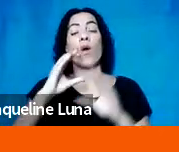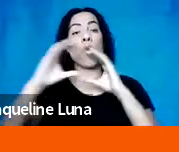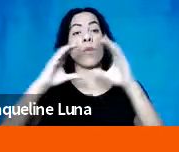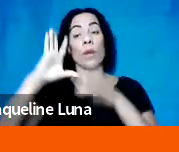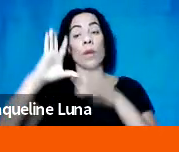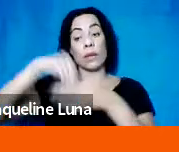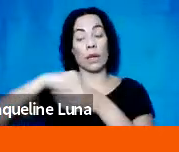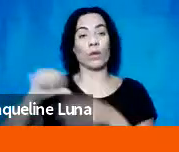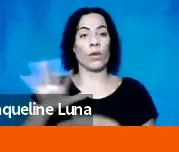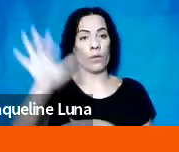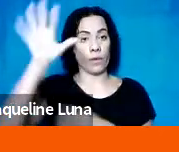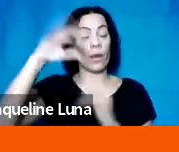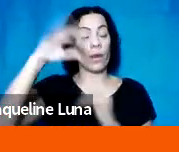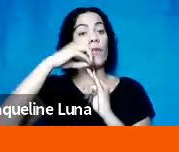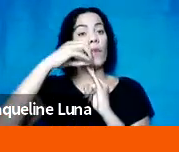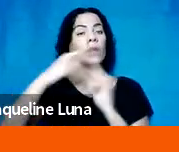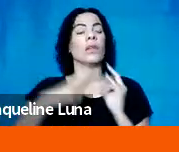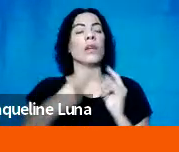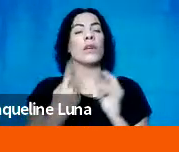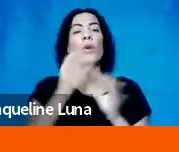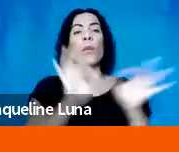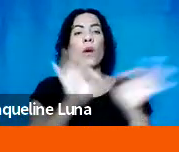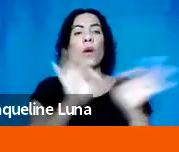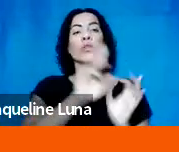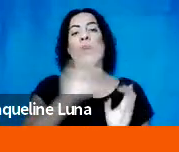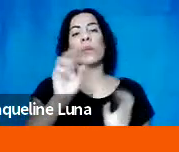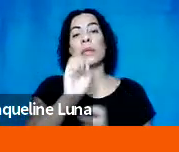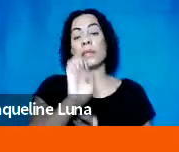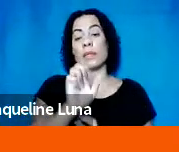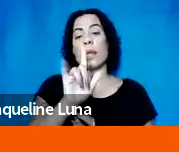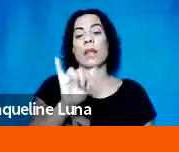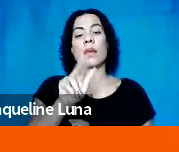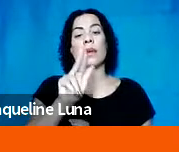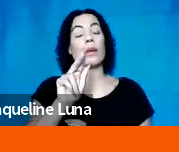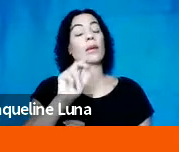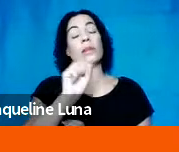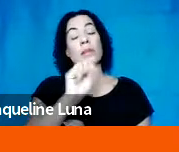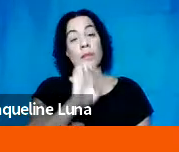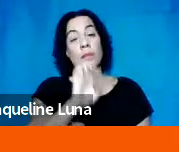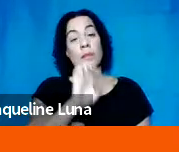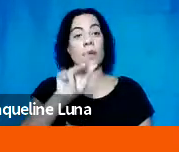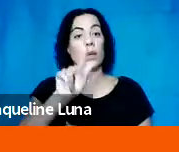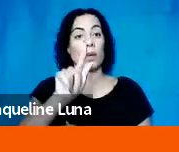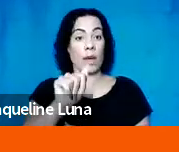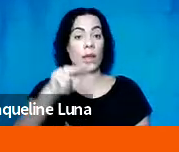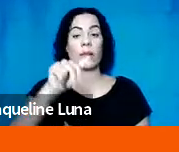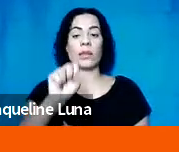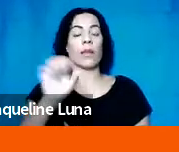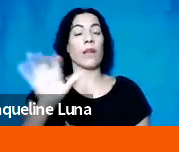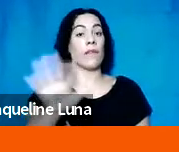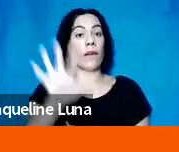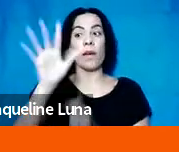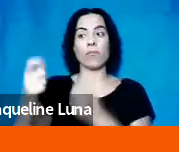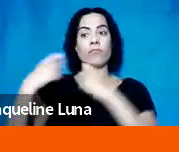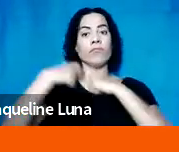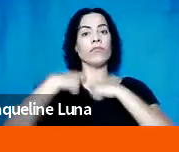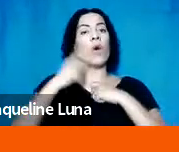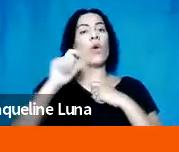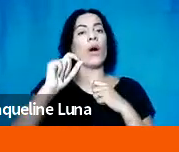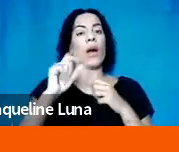Fiocruz teve um projeto Se Liga nas Favelas muito interessante, nos permitiu também abrir espaço na revista para